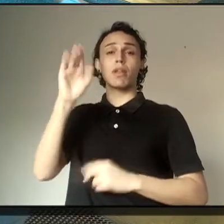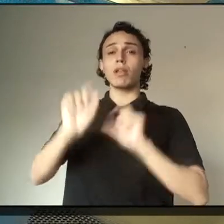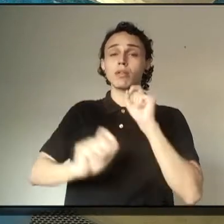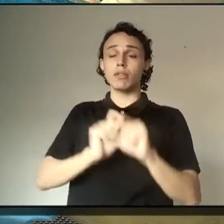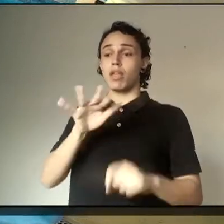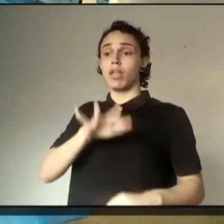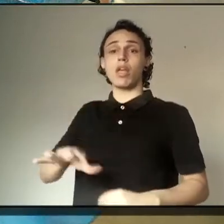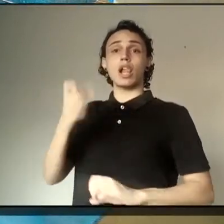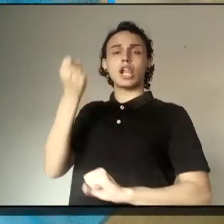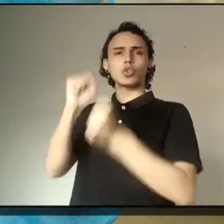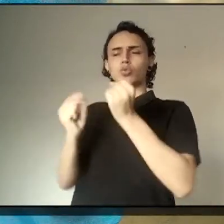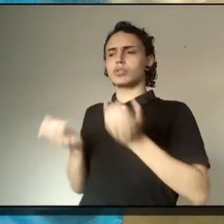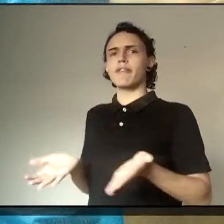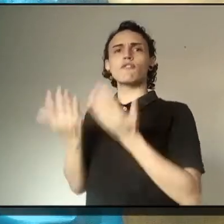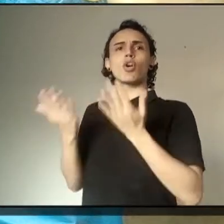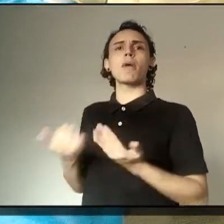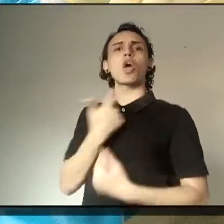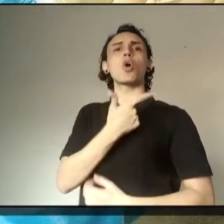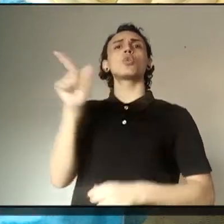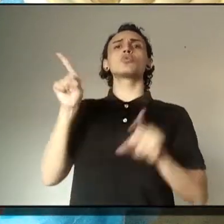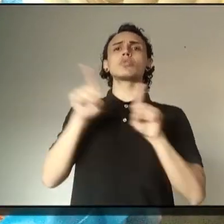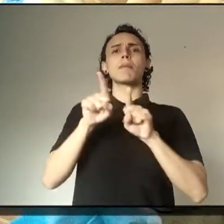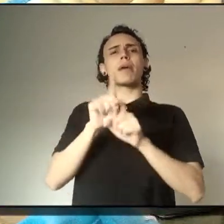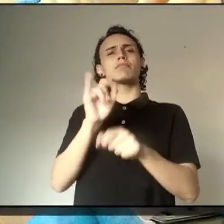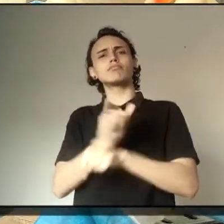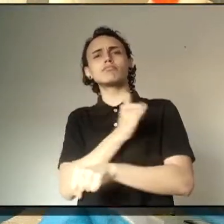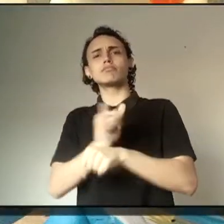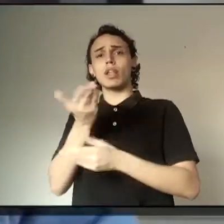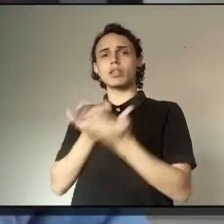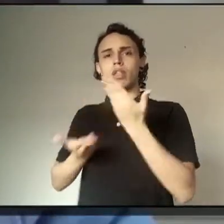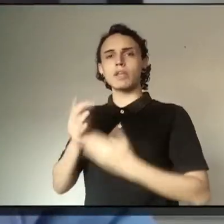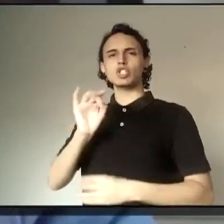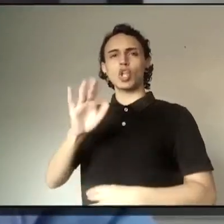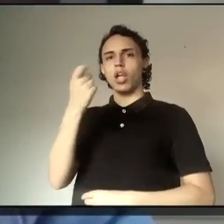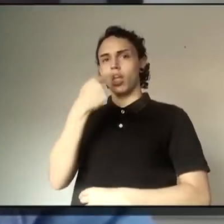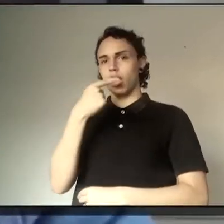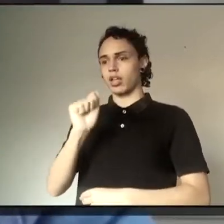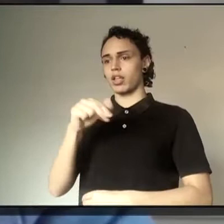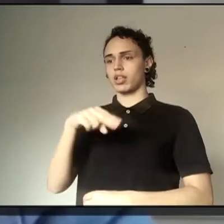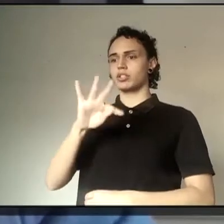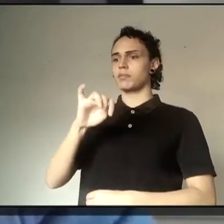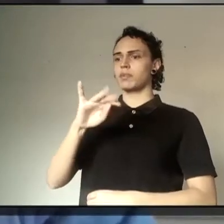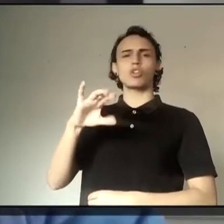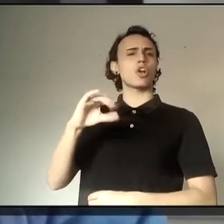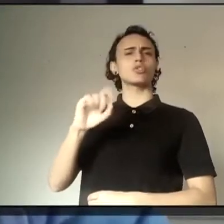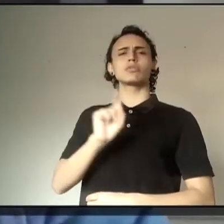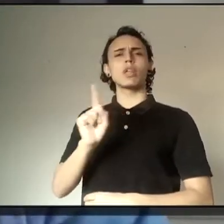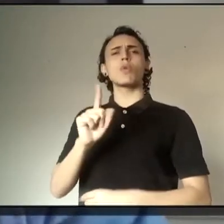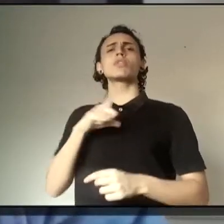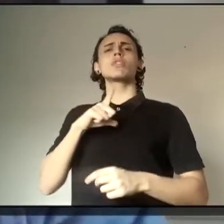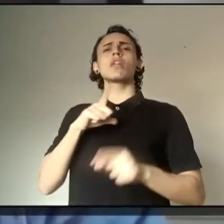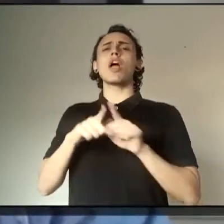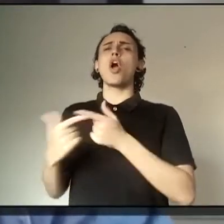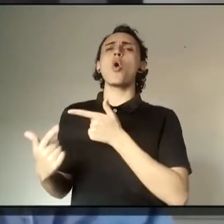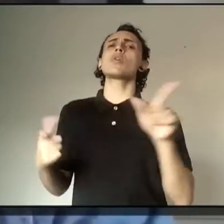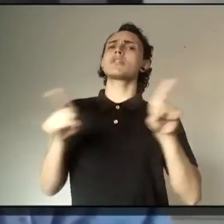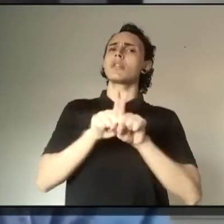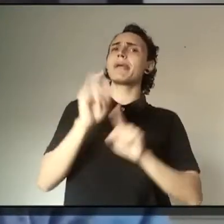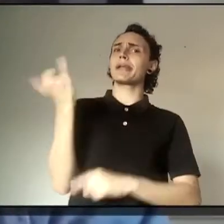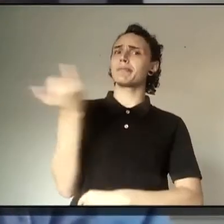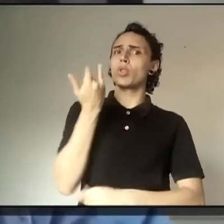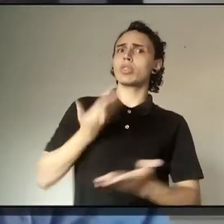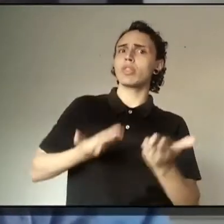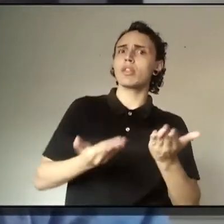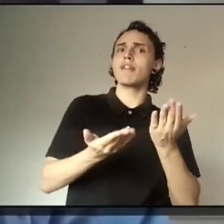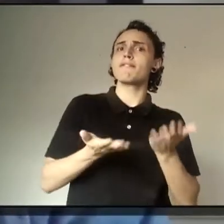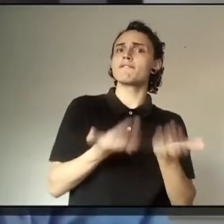indústria fomente o desenvolvimento de outros tipos de tratamento, não só esses baseados em antibiótico,